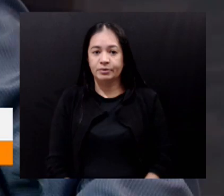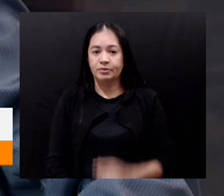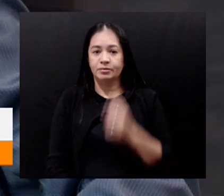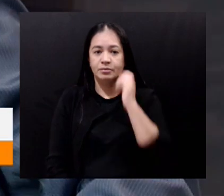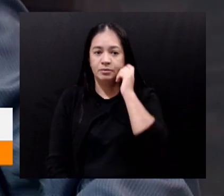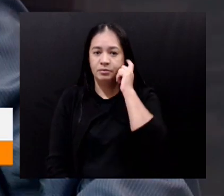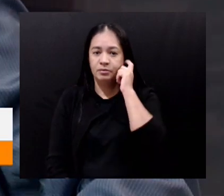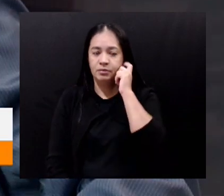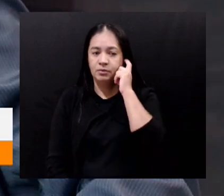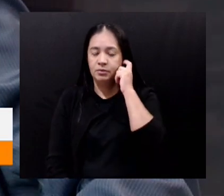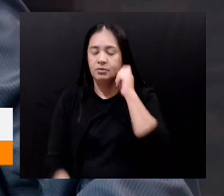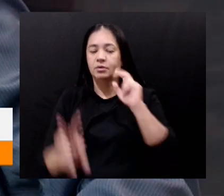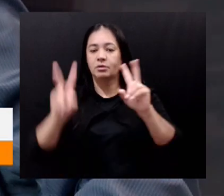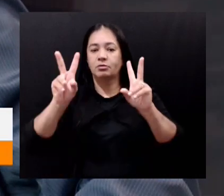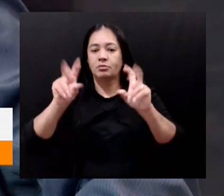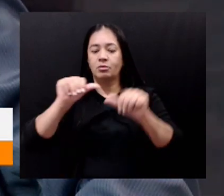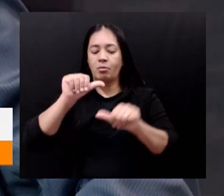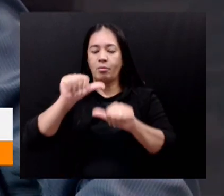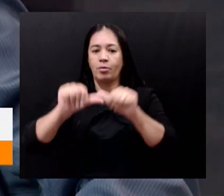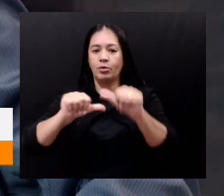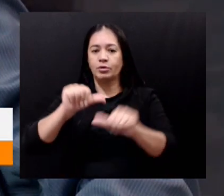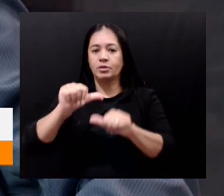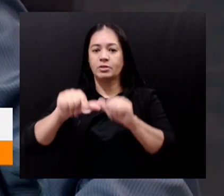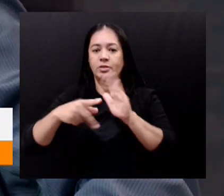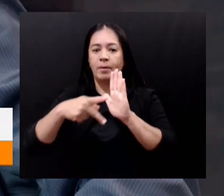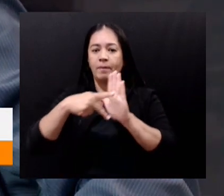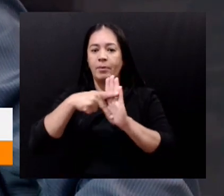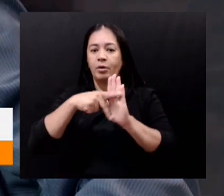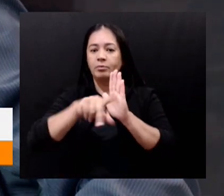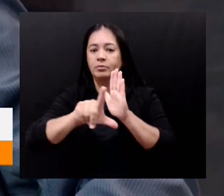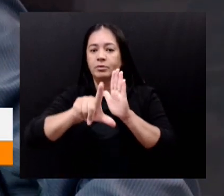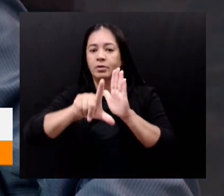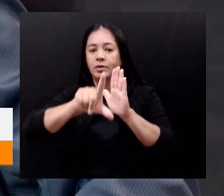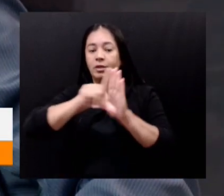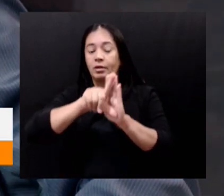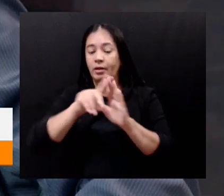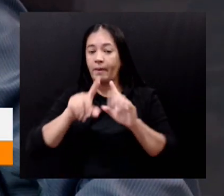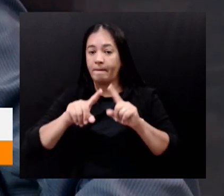Sim, alteração da lei. O decreto, que é agora de